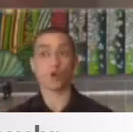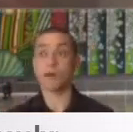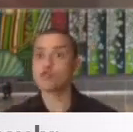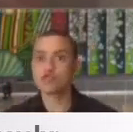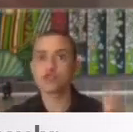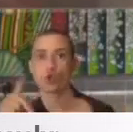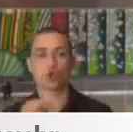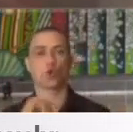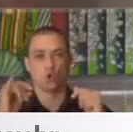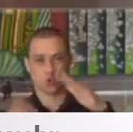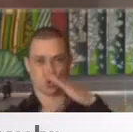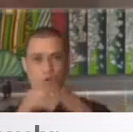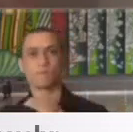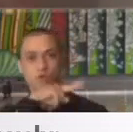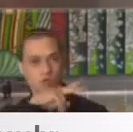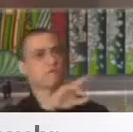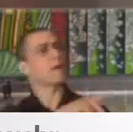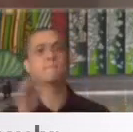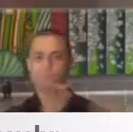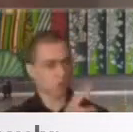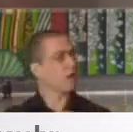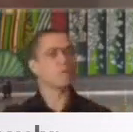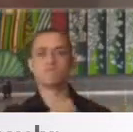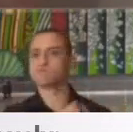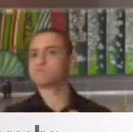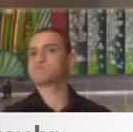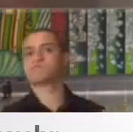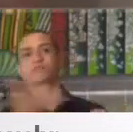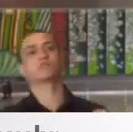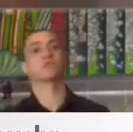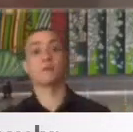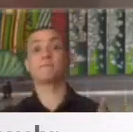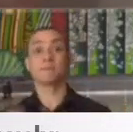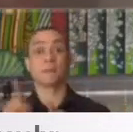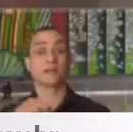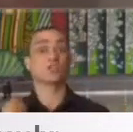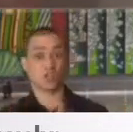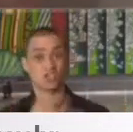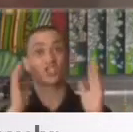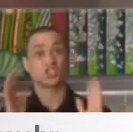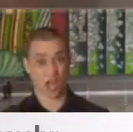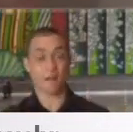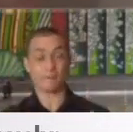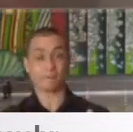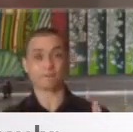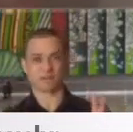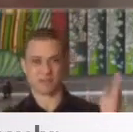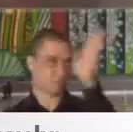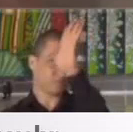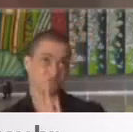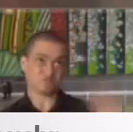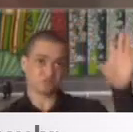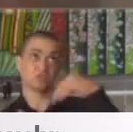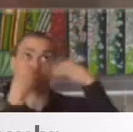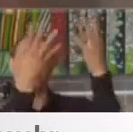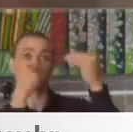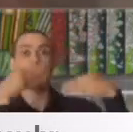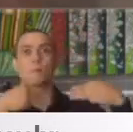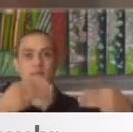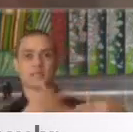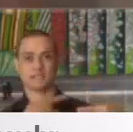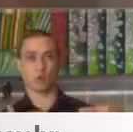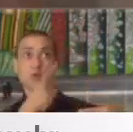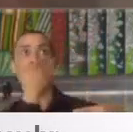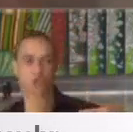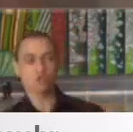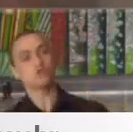à totalidade da população que precisa ser vacinada e estamos também suprindo nacionalmente as necessidades do Ministério da